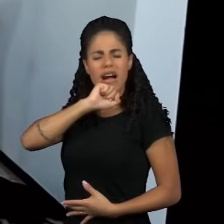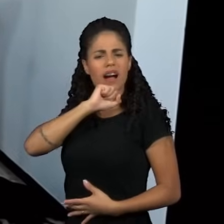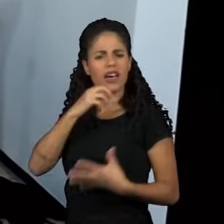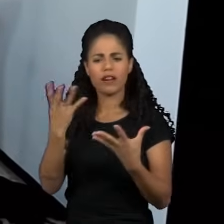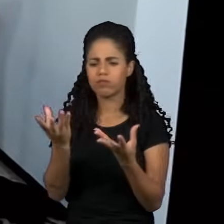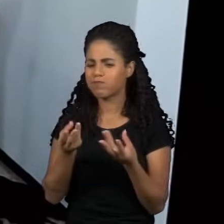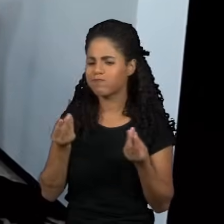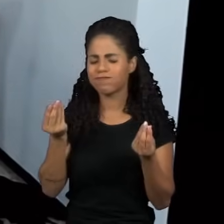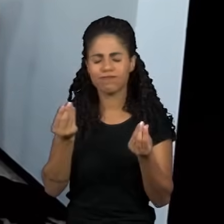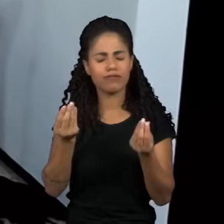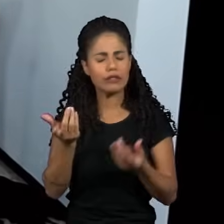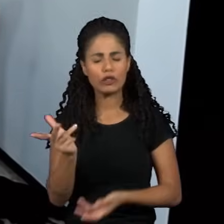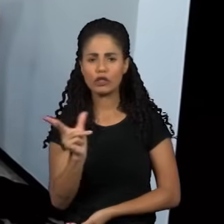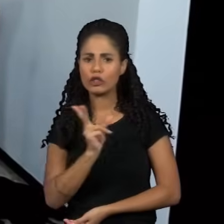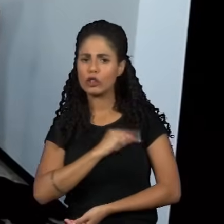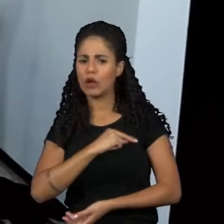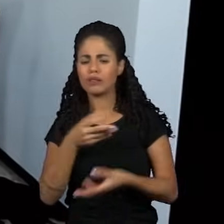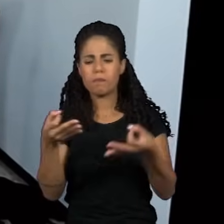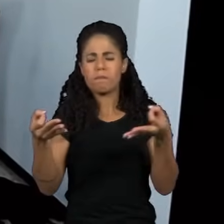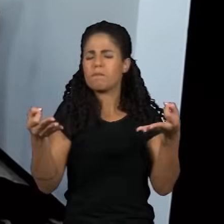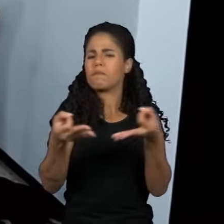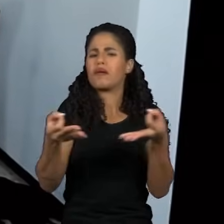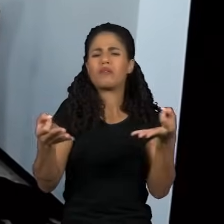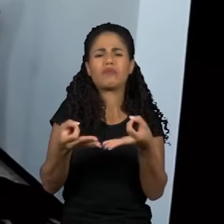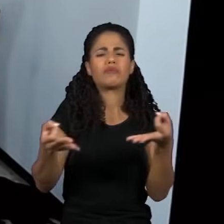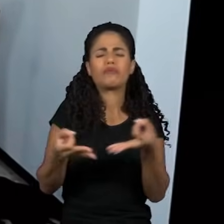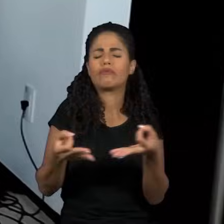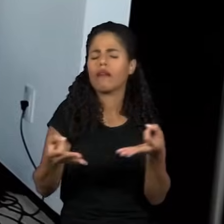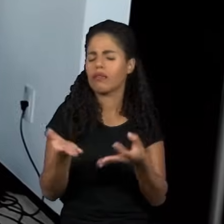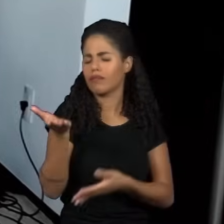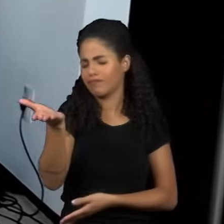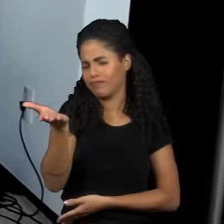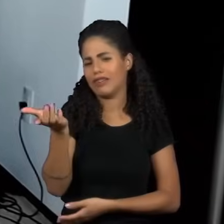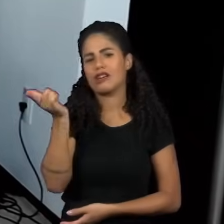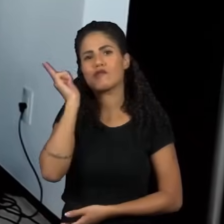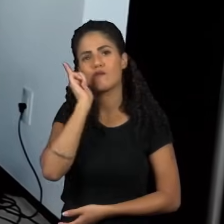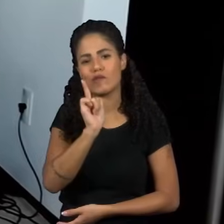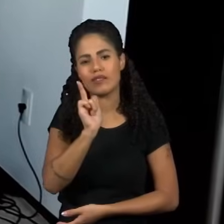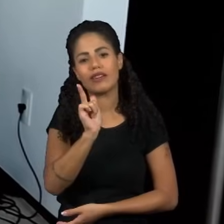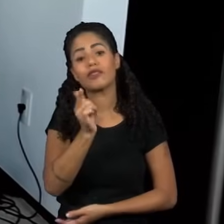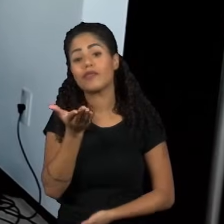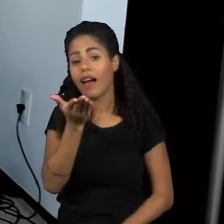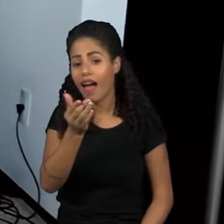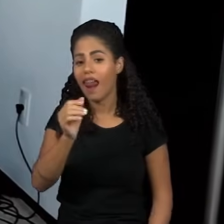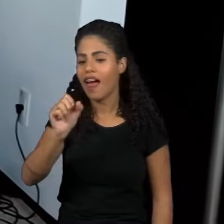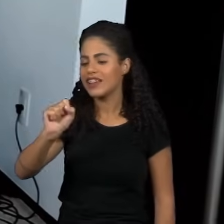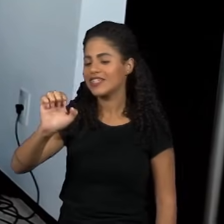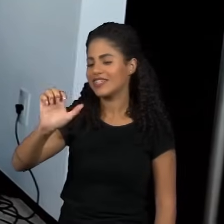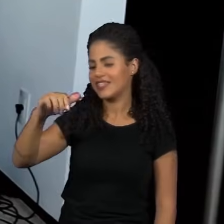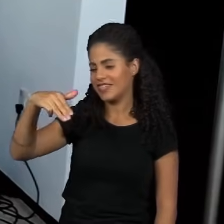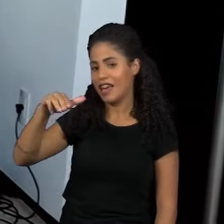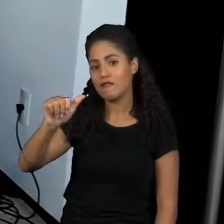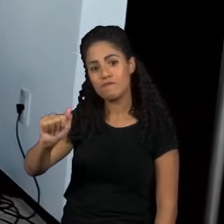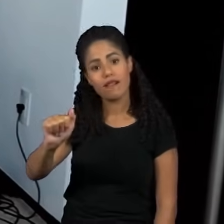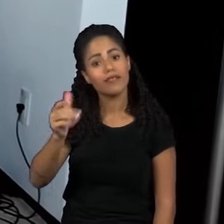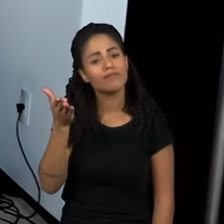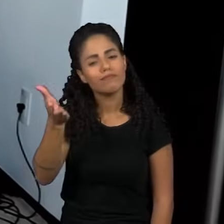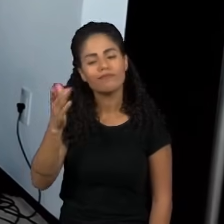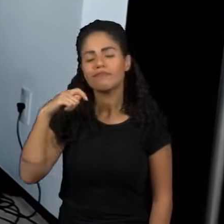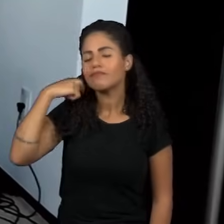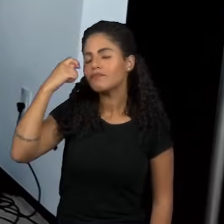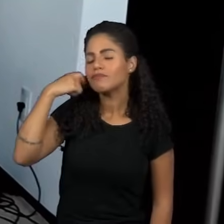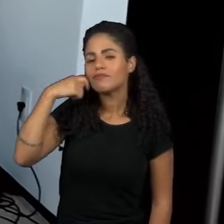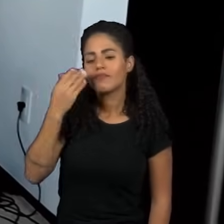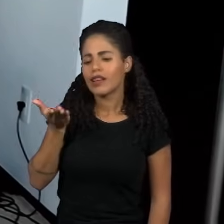profana e ela era Saramago puro. Selma é uma atriz que, através